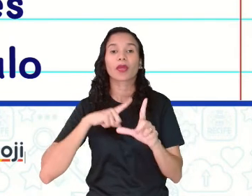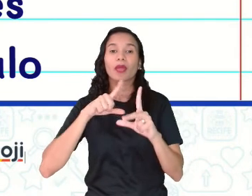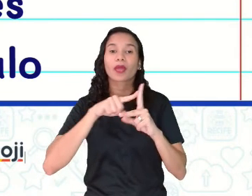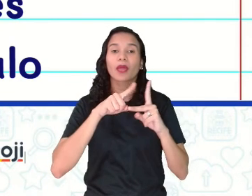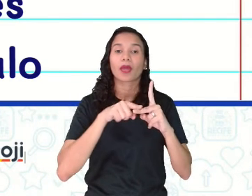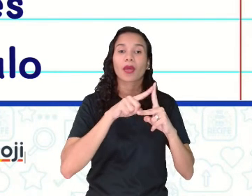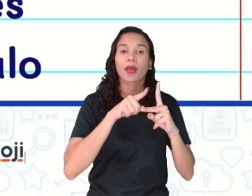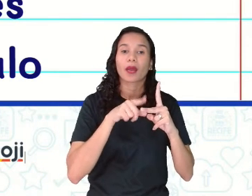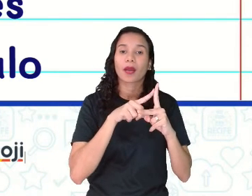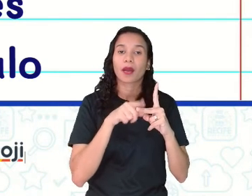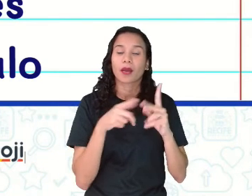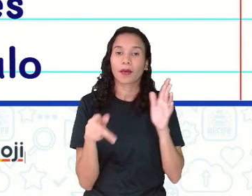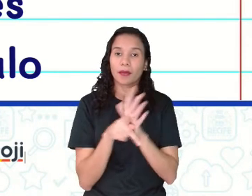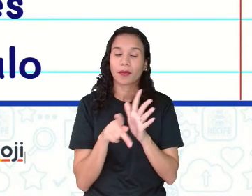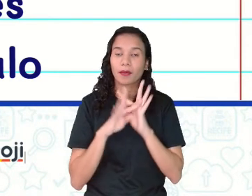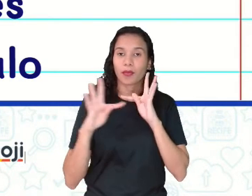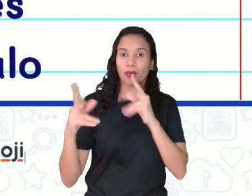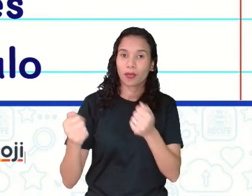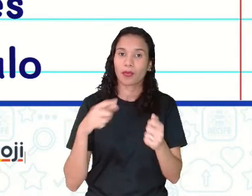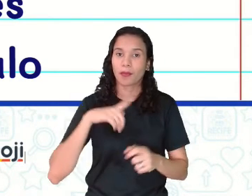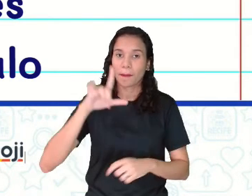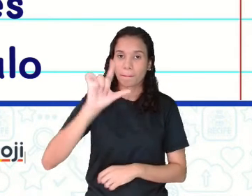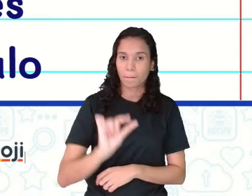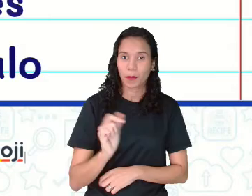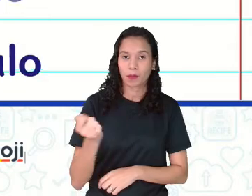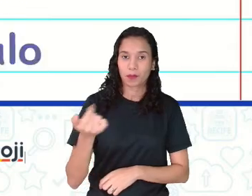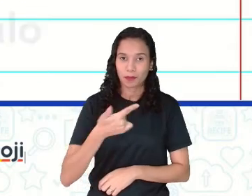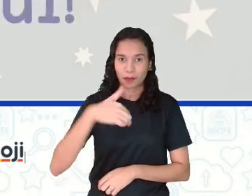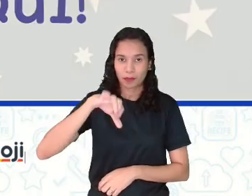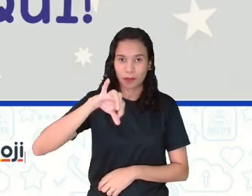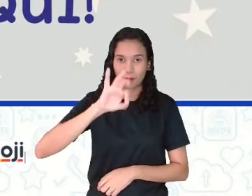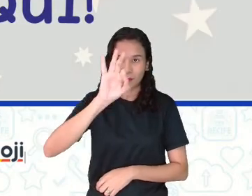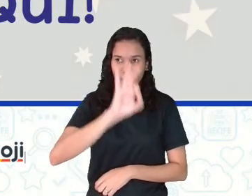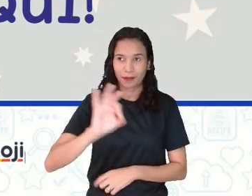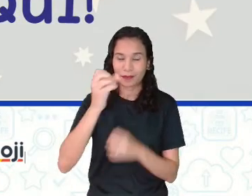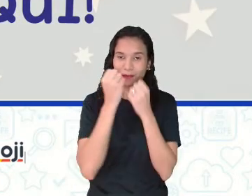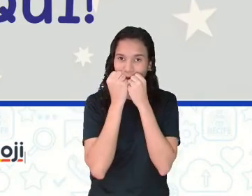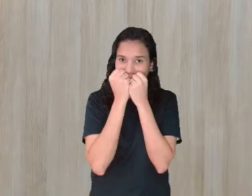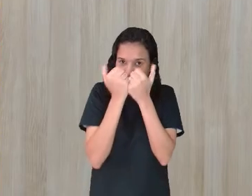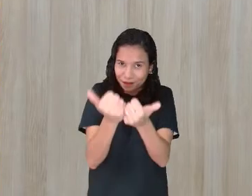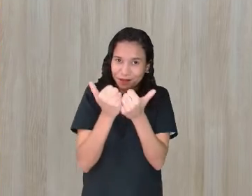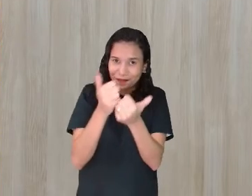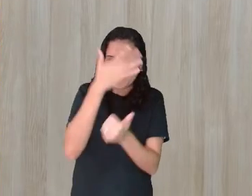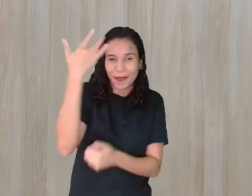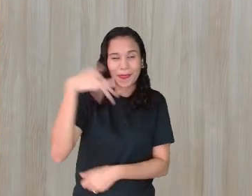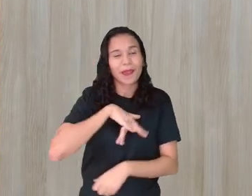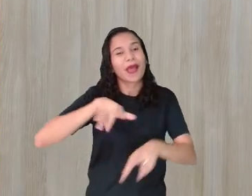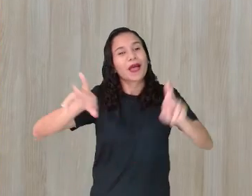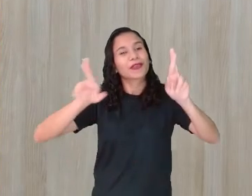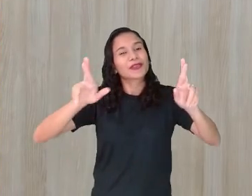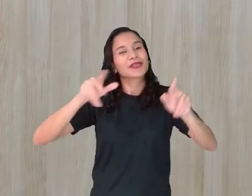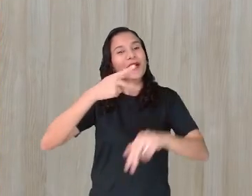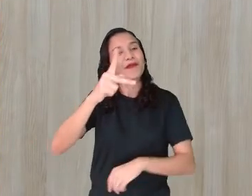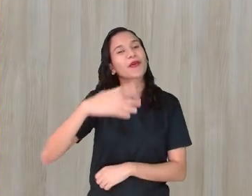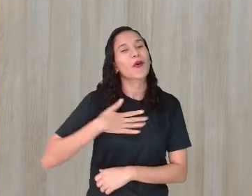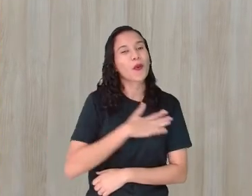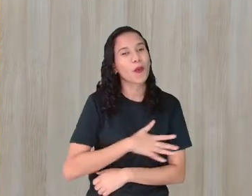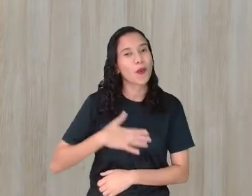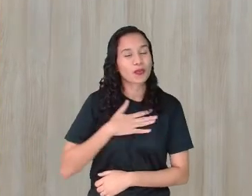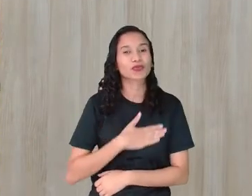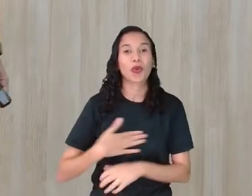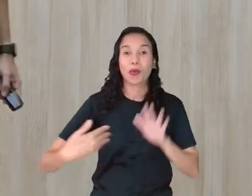tem todos os ângulos aí agudos. Belezinha, galerinha? Espero que vocês tenham gostado aí